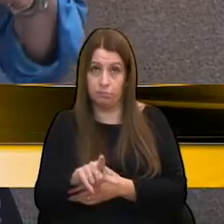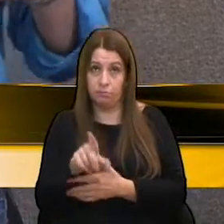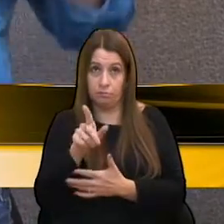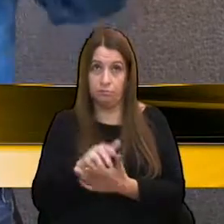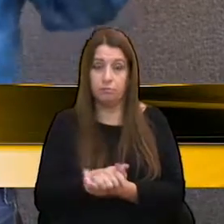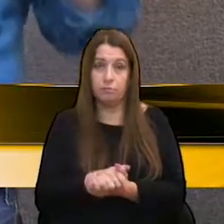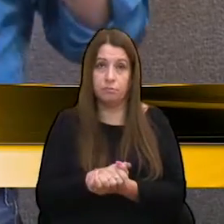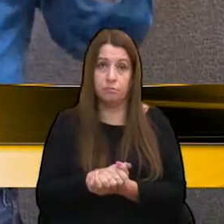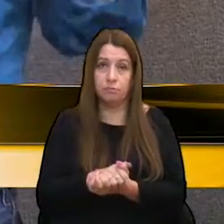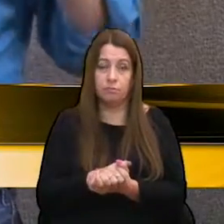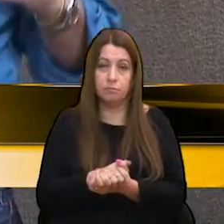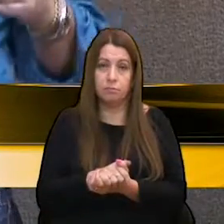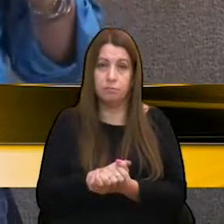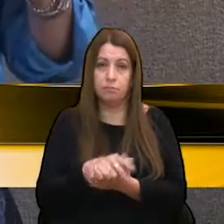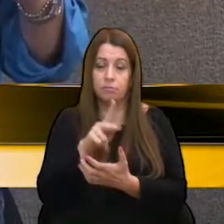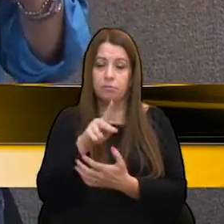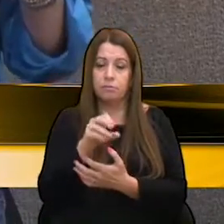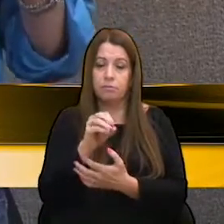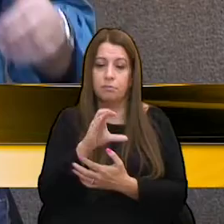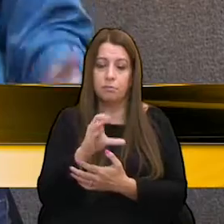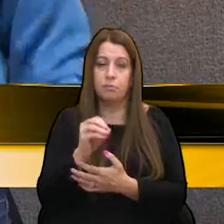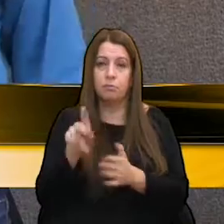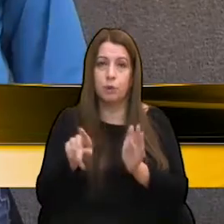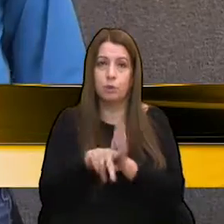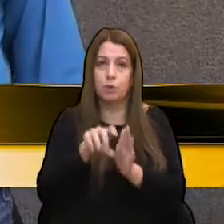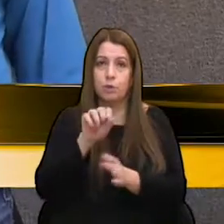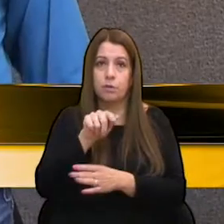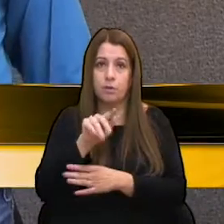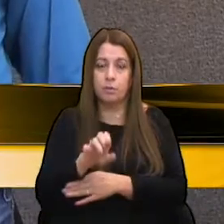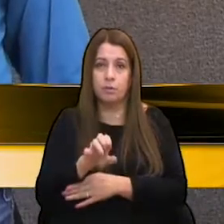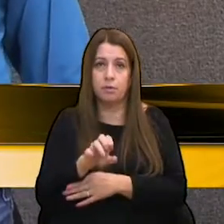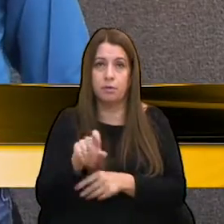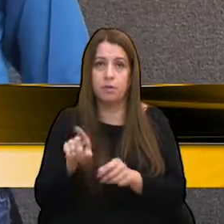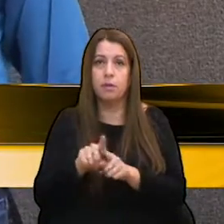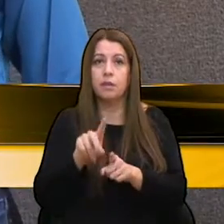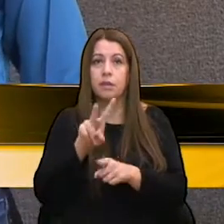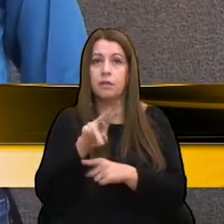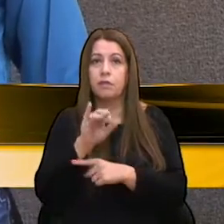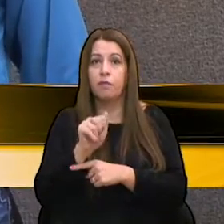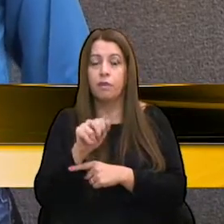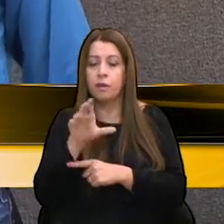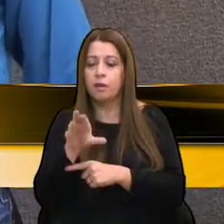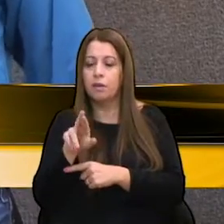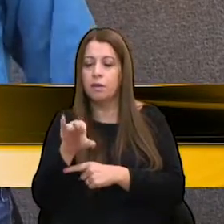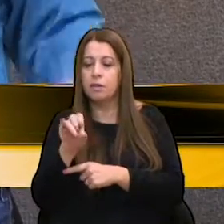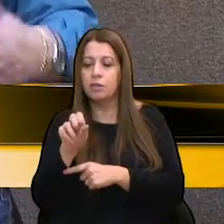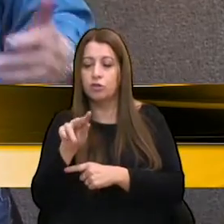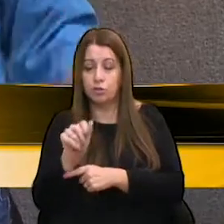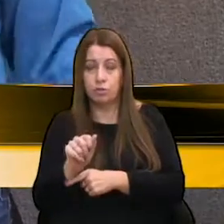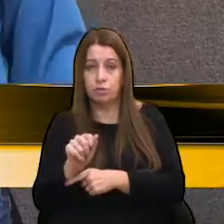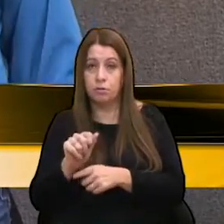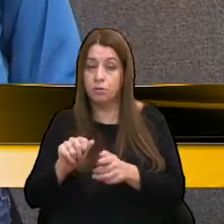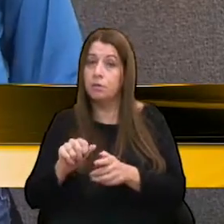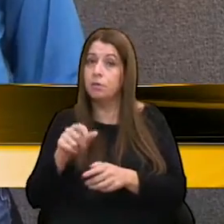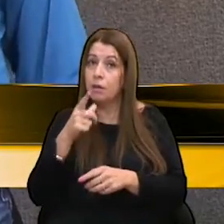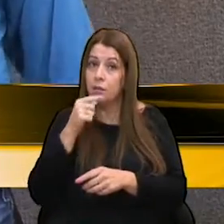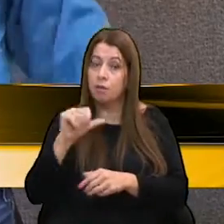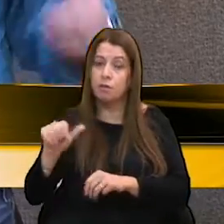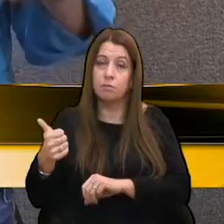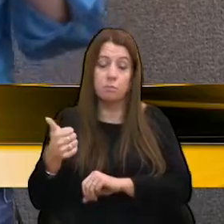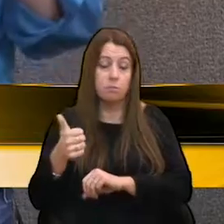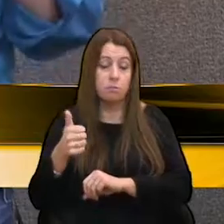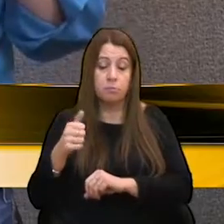água mineral colhida num poço do Samai aqui ali em Vila Cristina. A água de primeira qualidade,